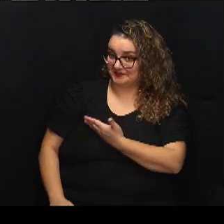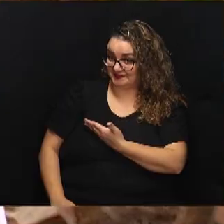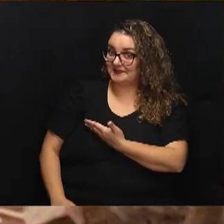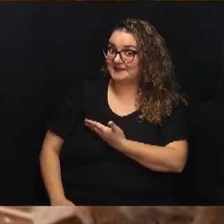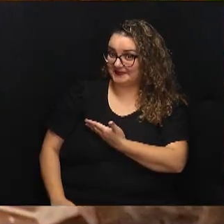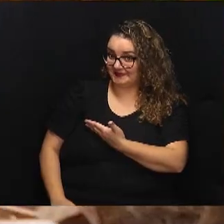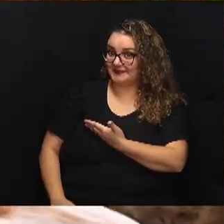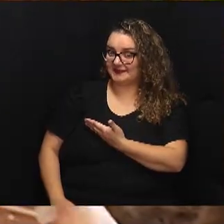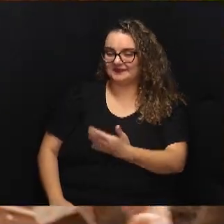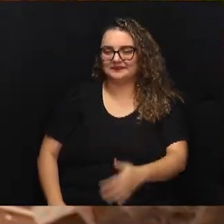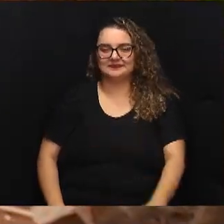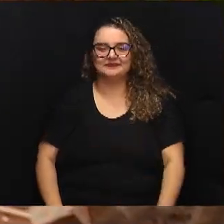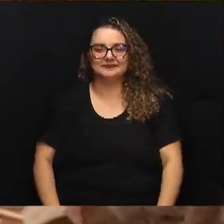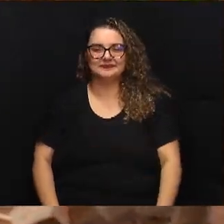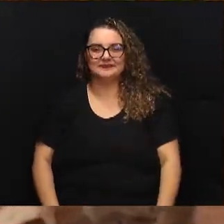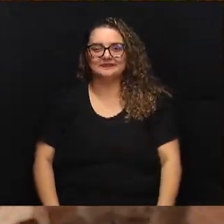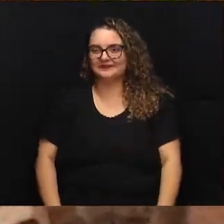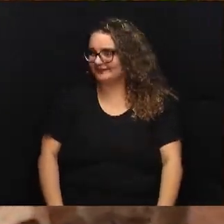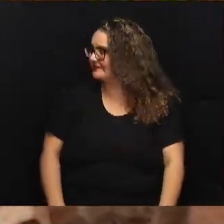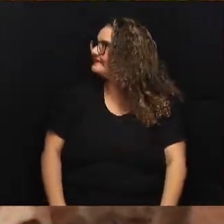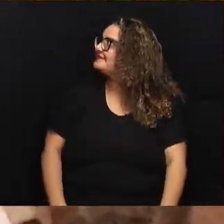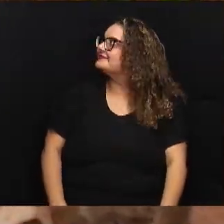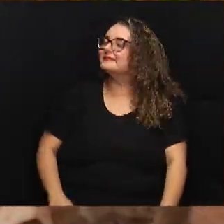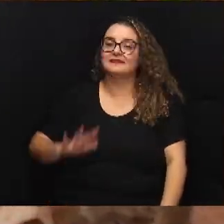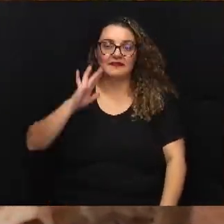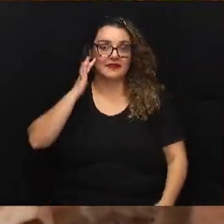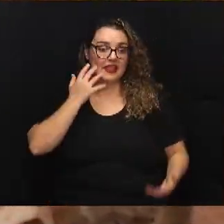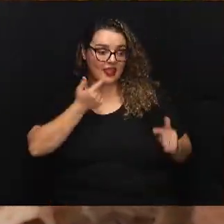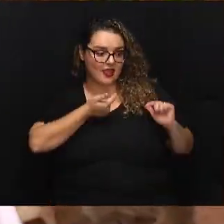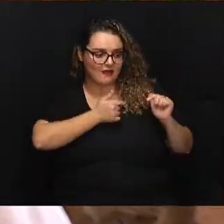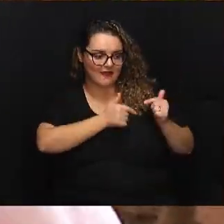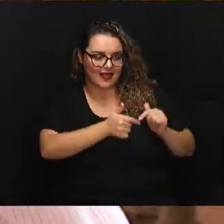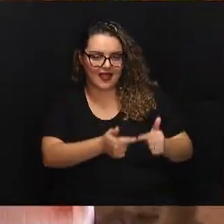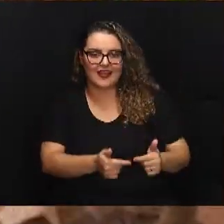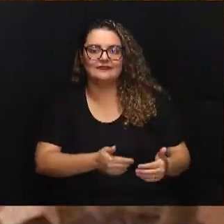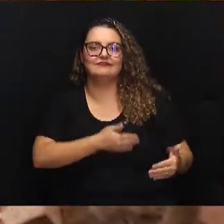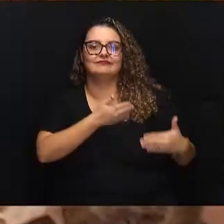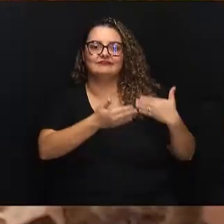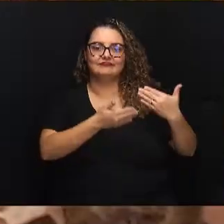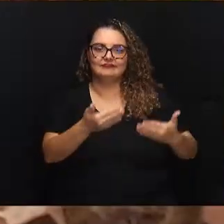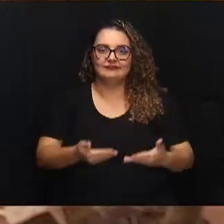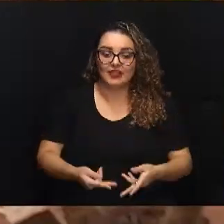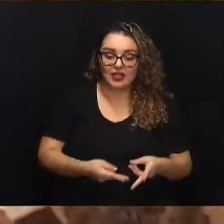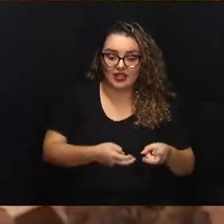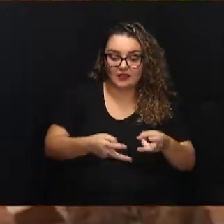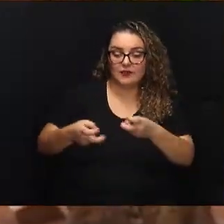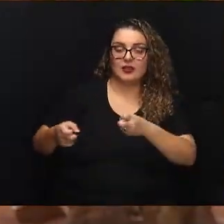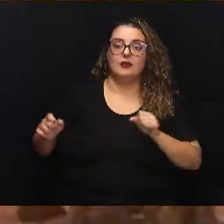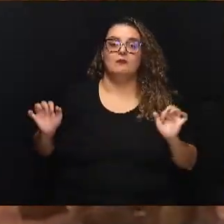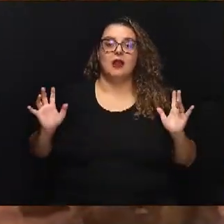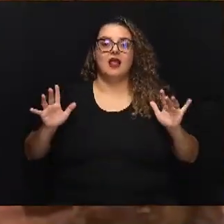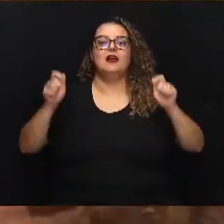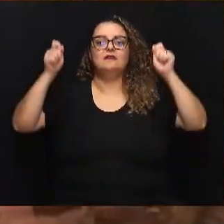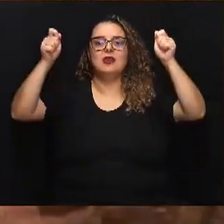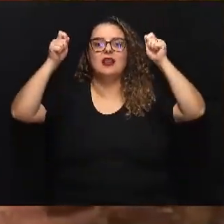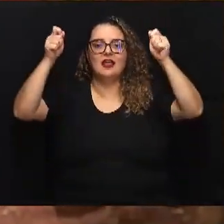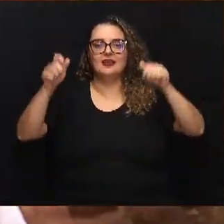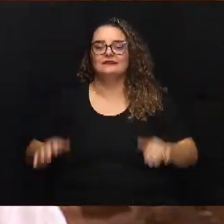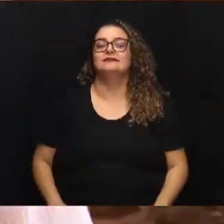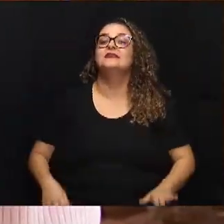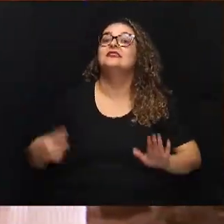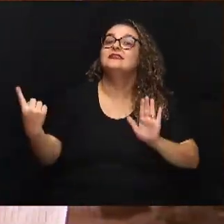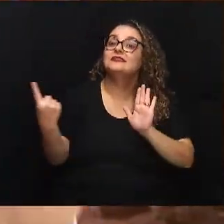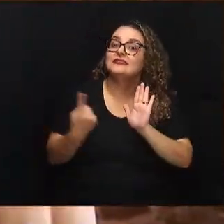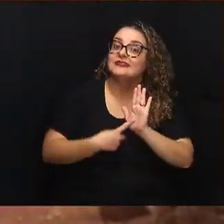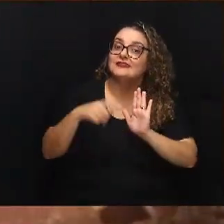272. Eu acho que todo esse processo que a gente vem vivendo de reconhecimento das manifestações, nesse caso ele vai estar registrado no livro